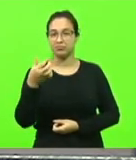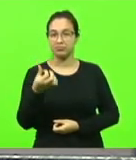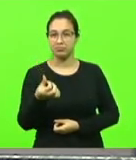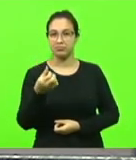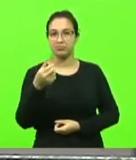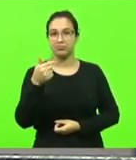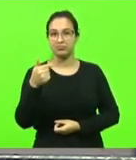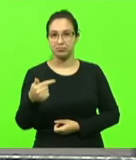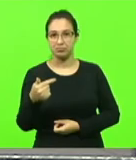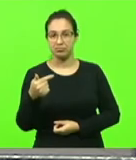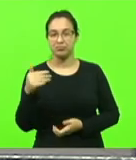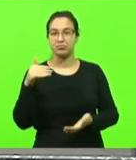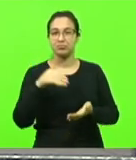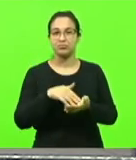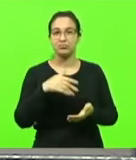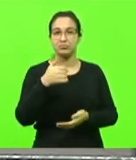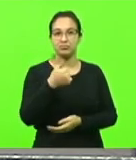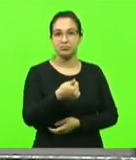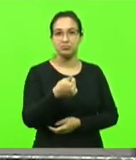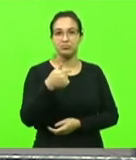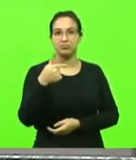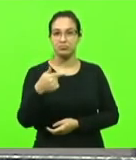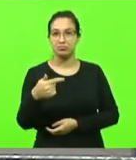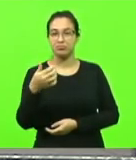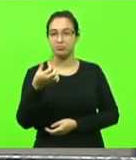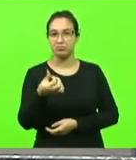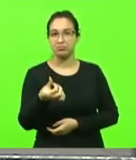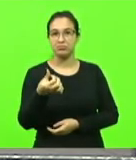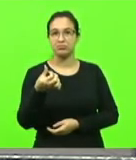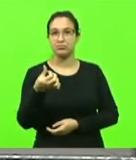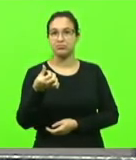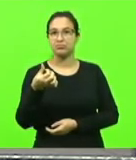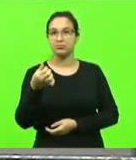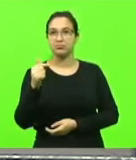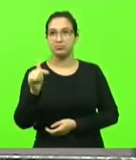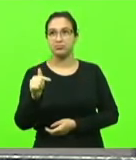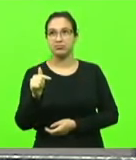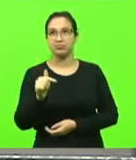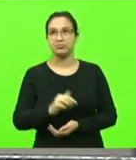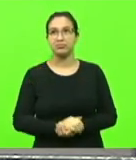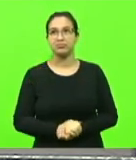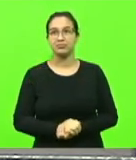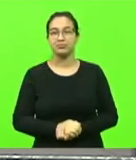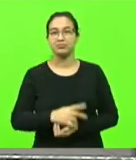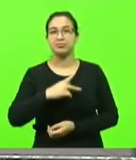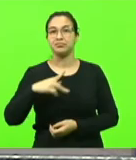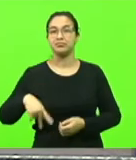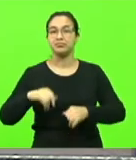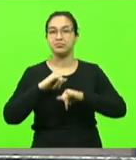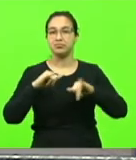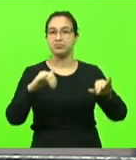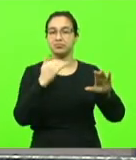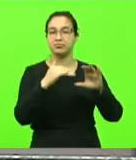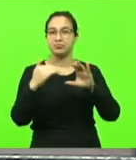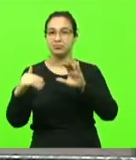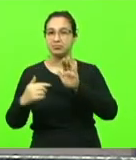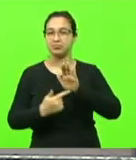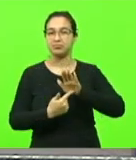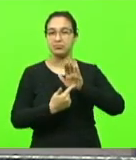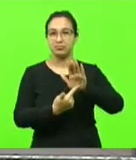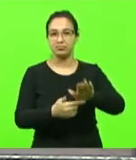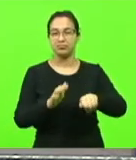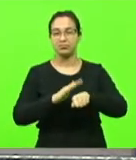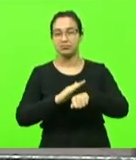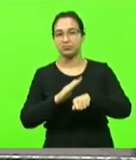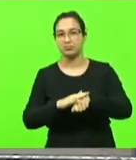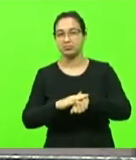a 1777 esta presidência comunica que encaminhará os destinatários conforme